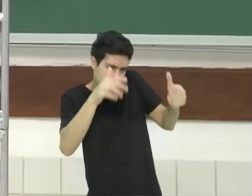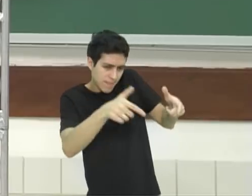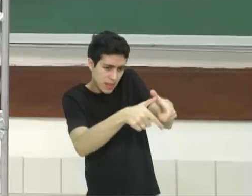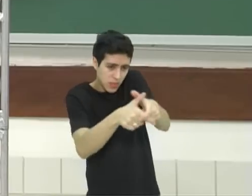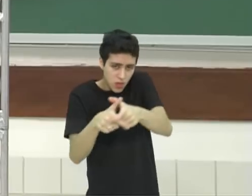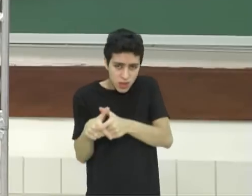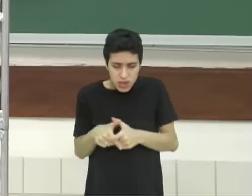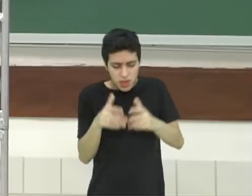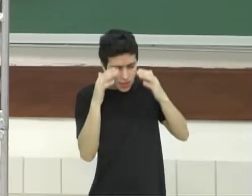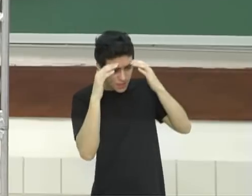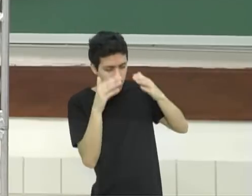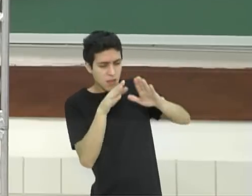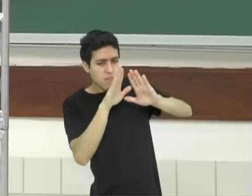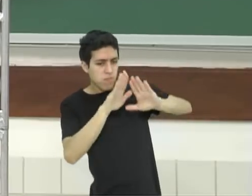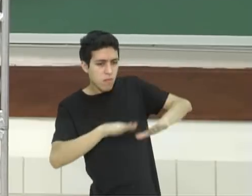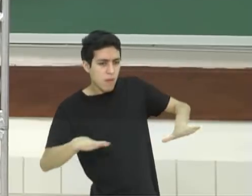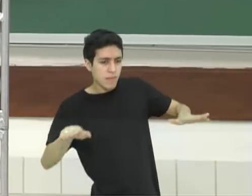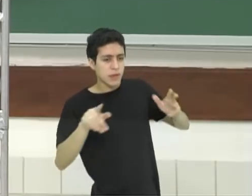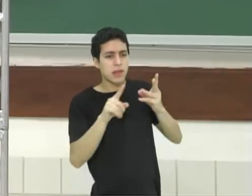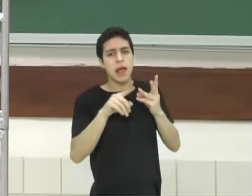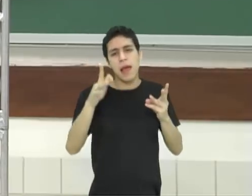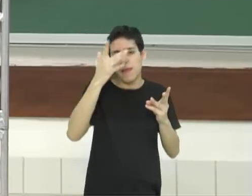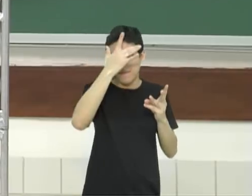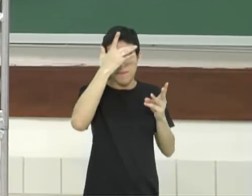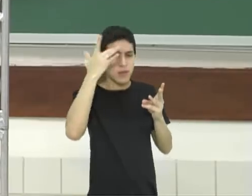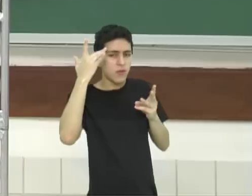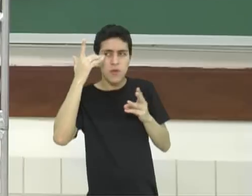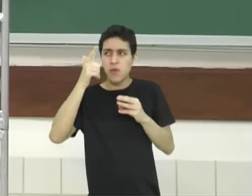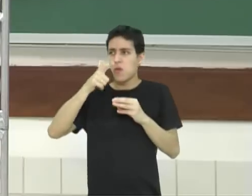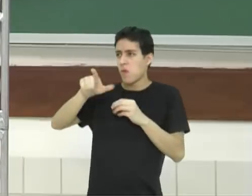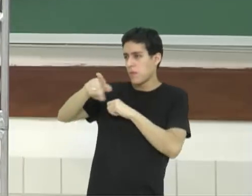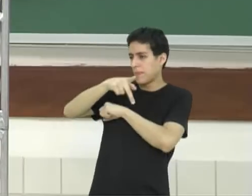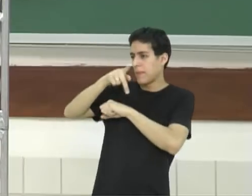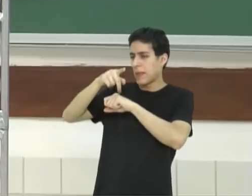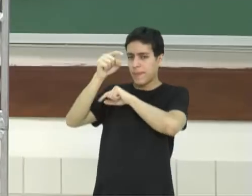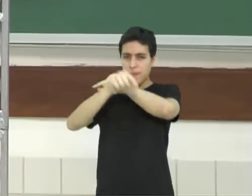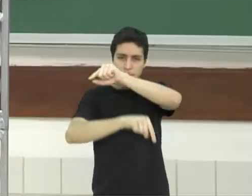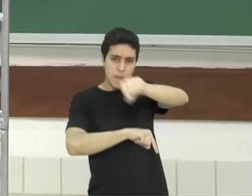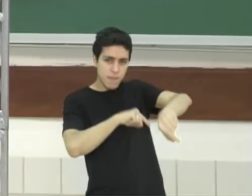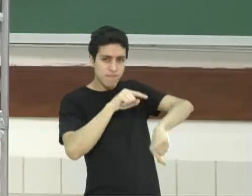minorias, às crianças, às pessoas deslocadas, né, que chegam lá, os imigrantes.